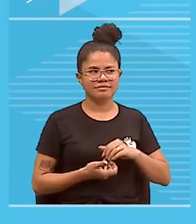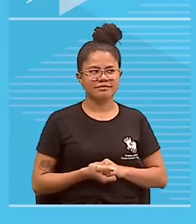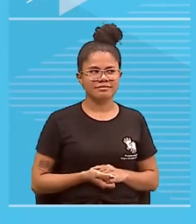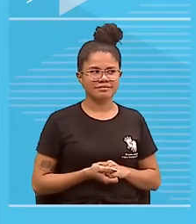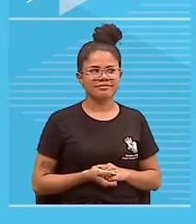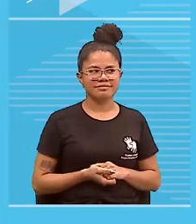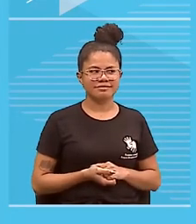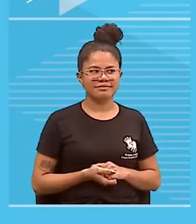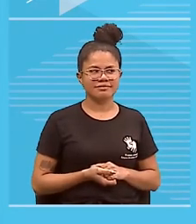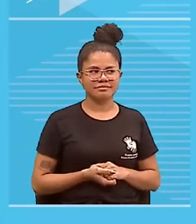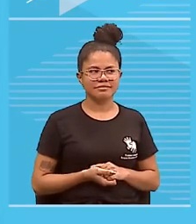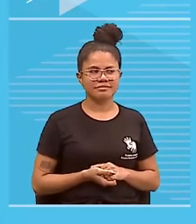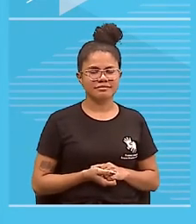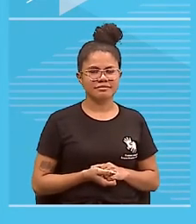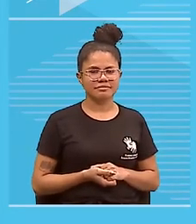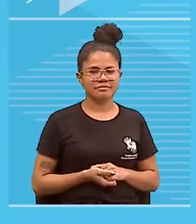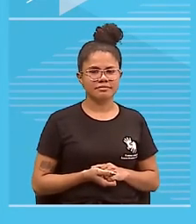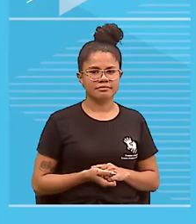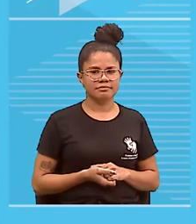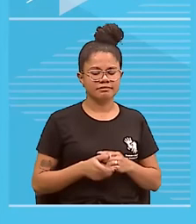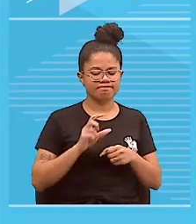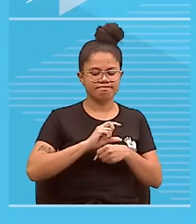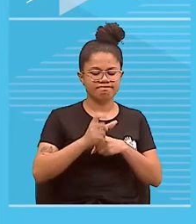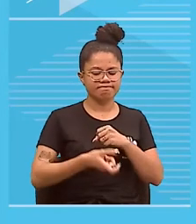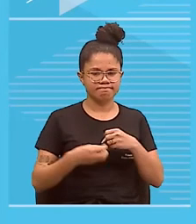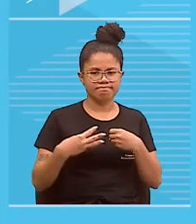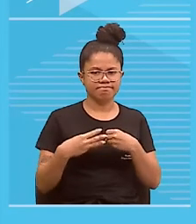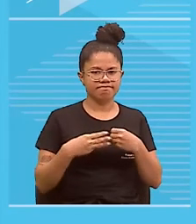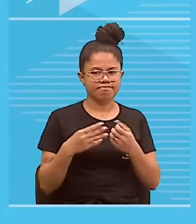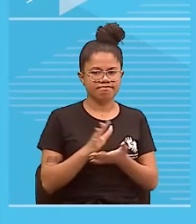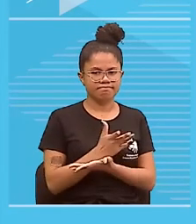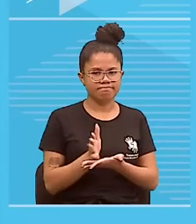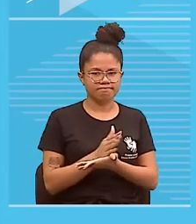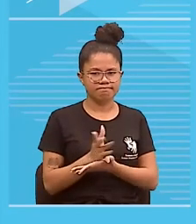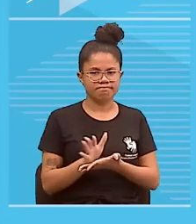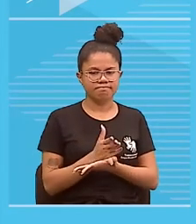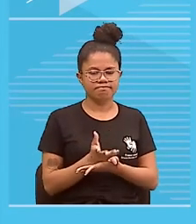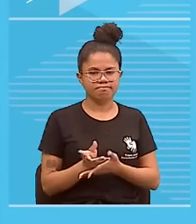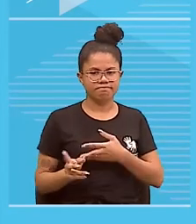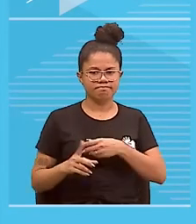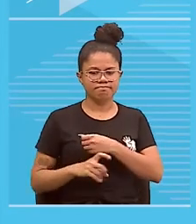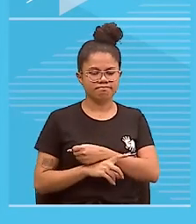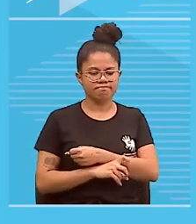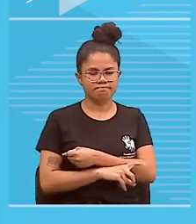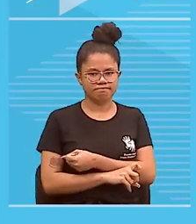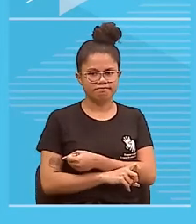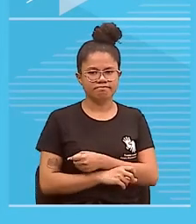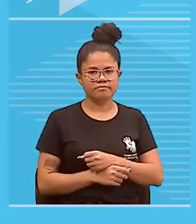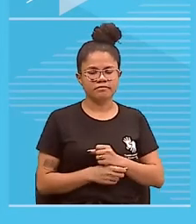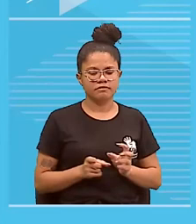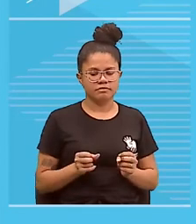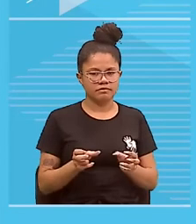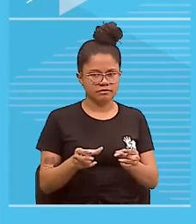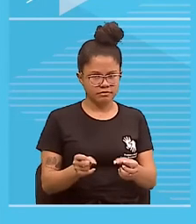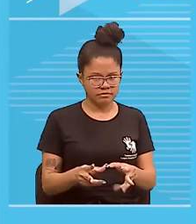peptidioglicanos que está presente na parede celular de algumas bactérias então eu consigo perceber